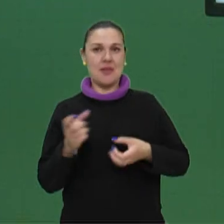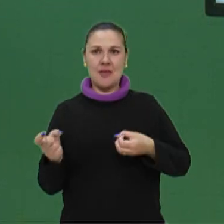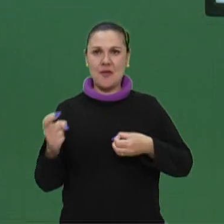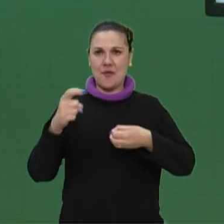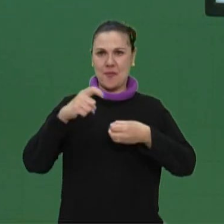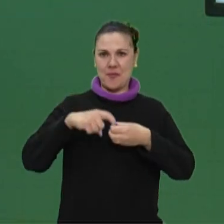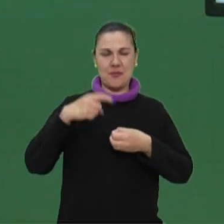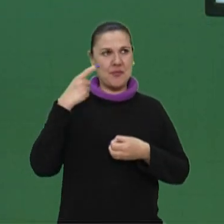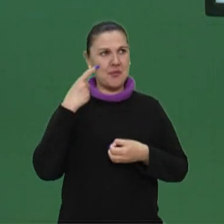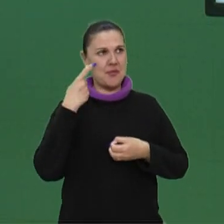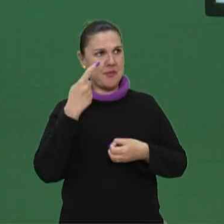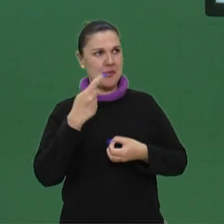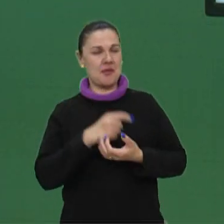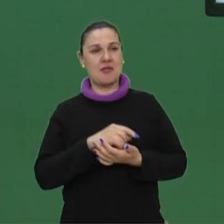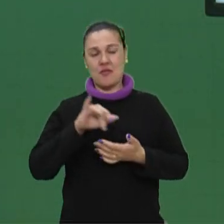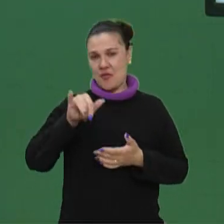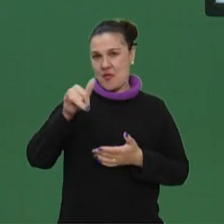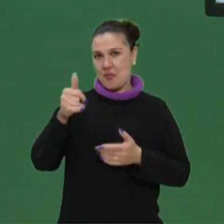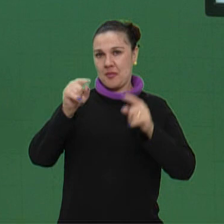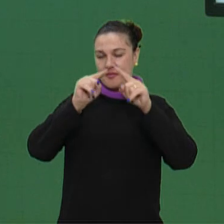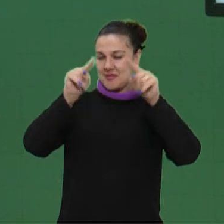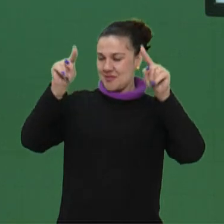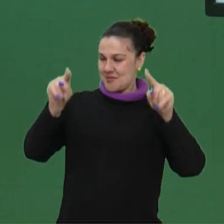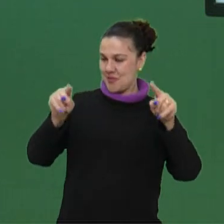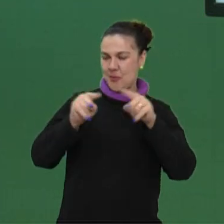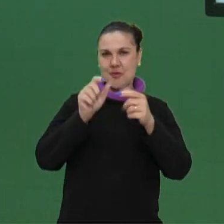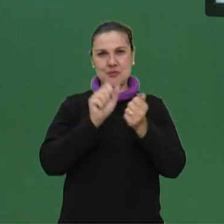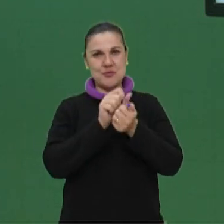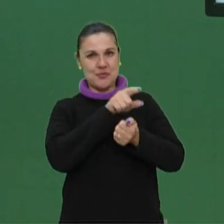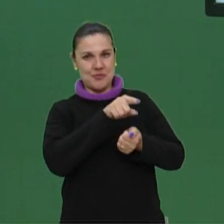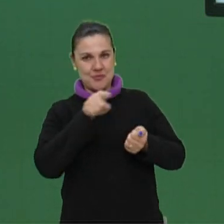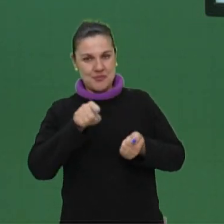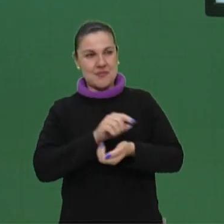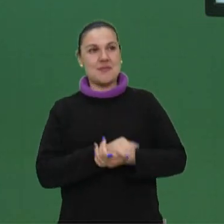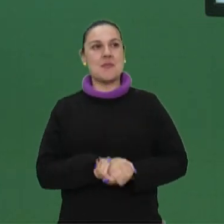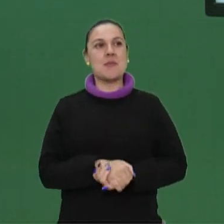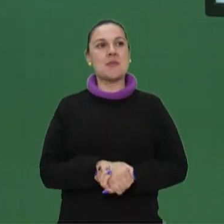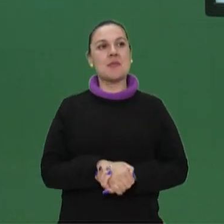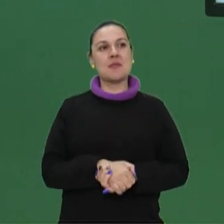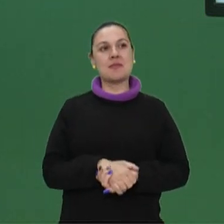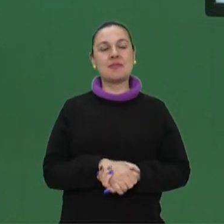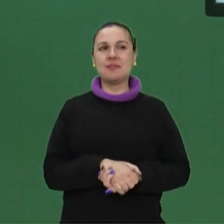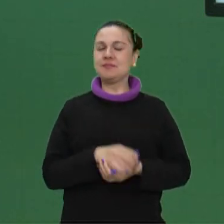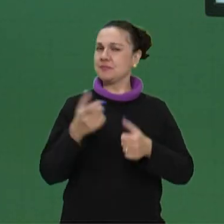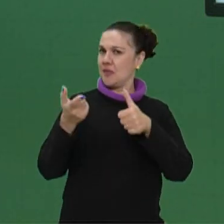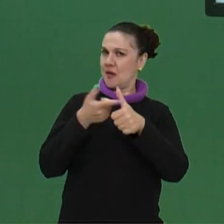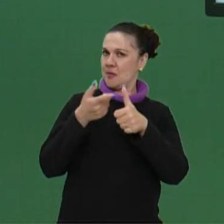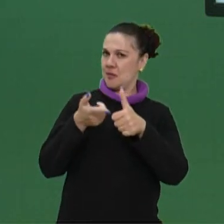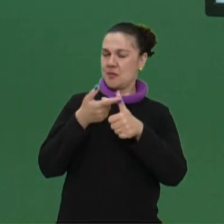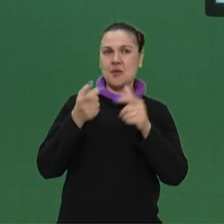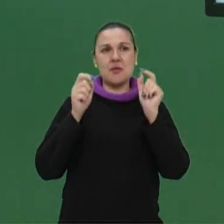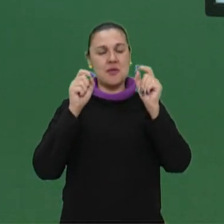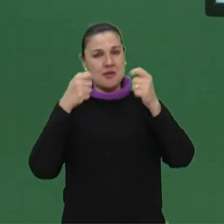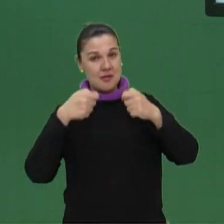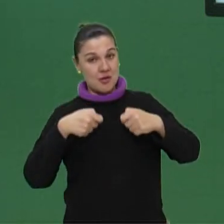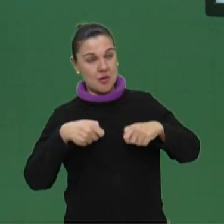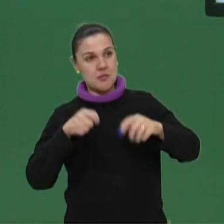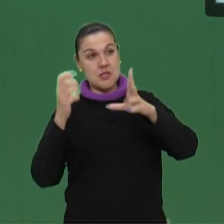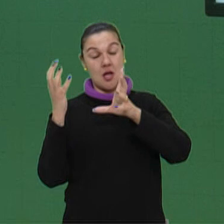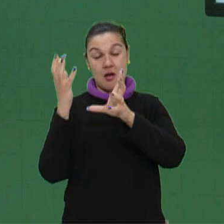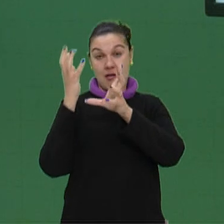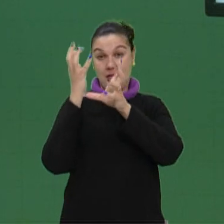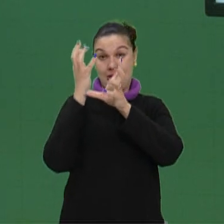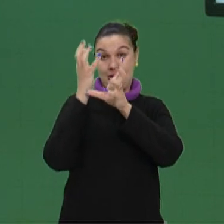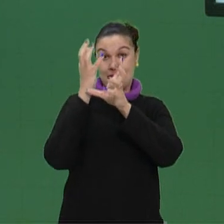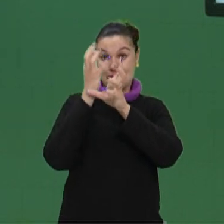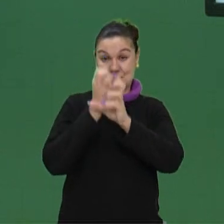Voltando aqui, então, vou aproveitar para fazer isso no quadro junto com vocês, né? A primeira coisa que eu quero aqui é a soma